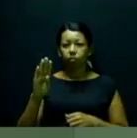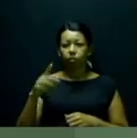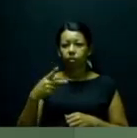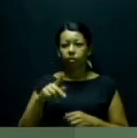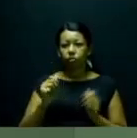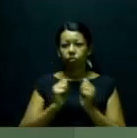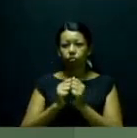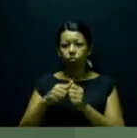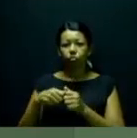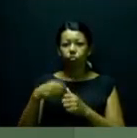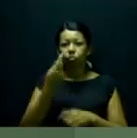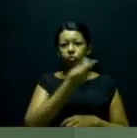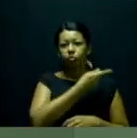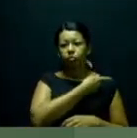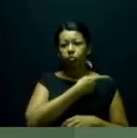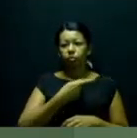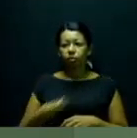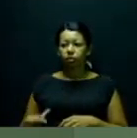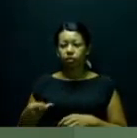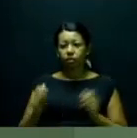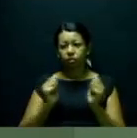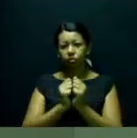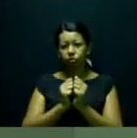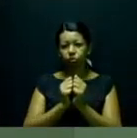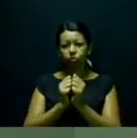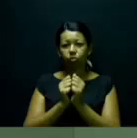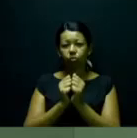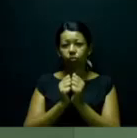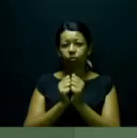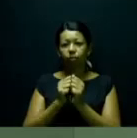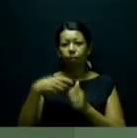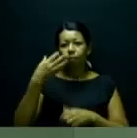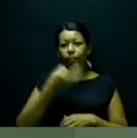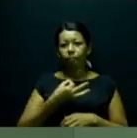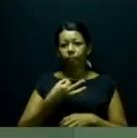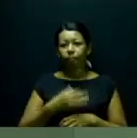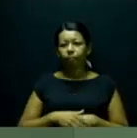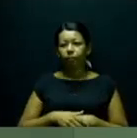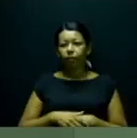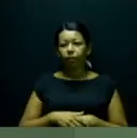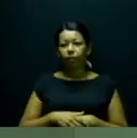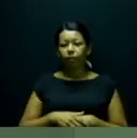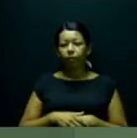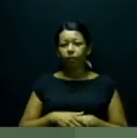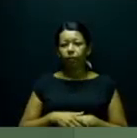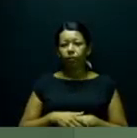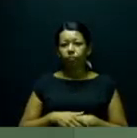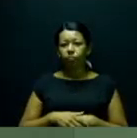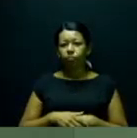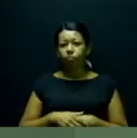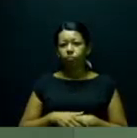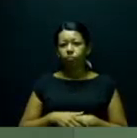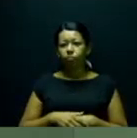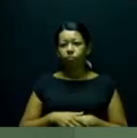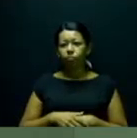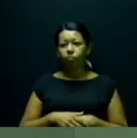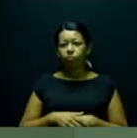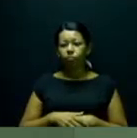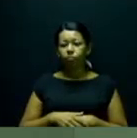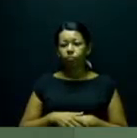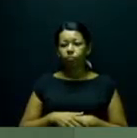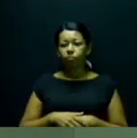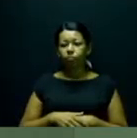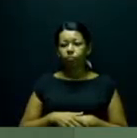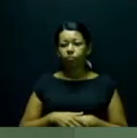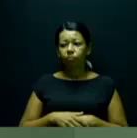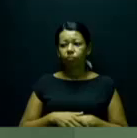com o presidente, compartilha com a mesma linha ideológica de oposição. Então está de parabéns, parabéns ao vereador, porque a tua ida tem